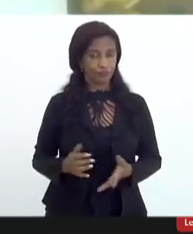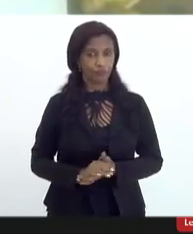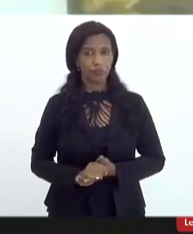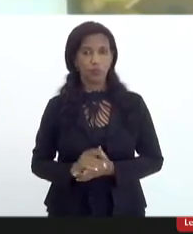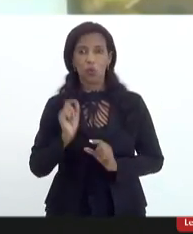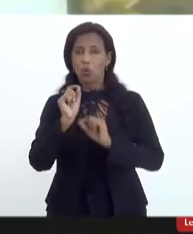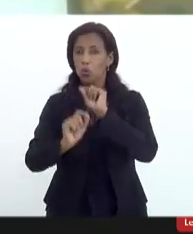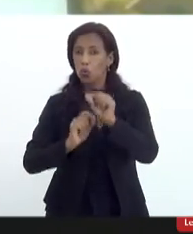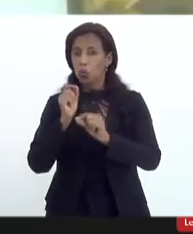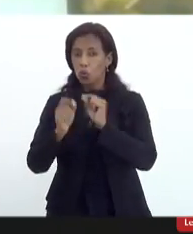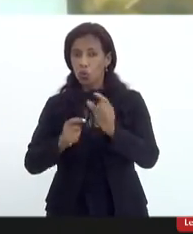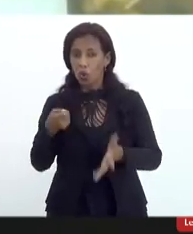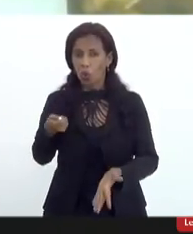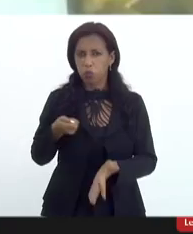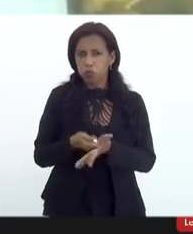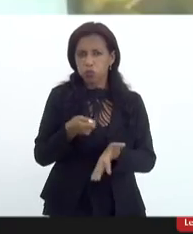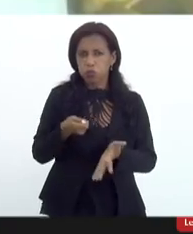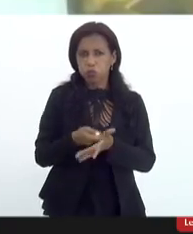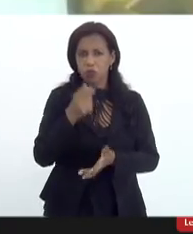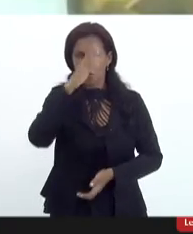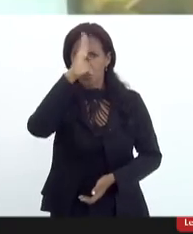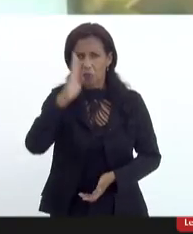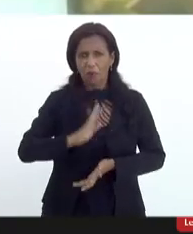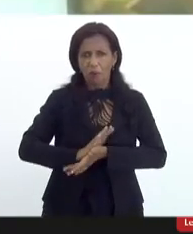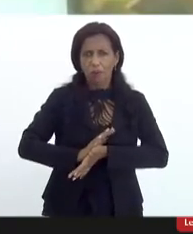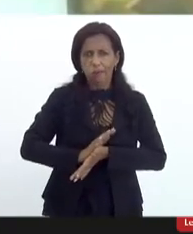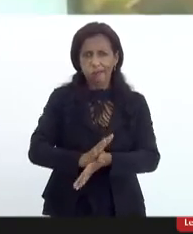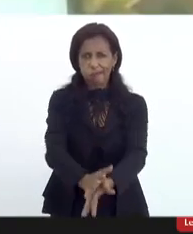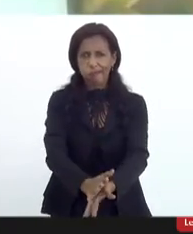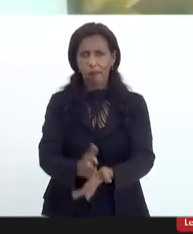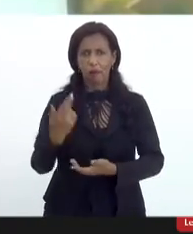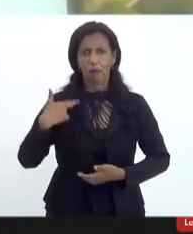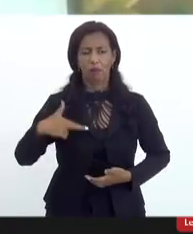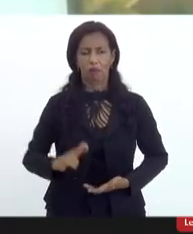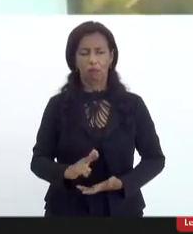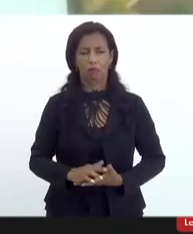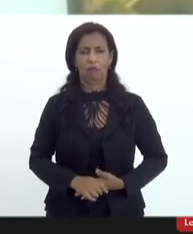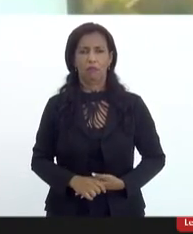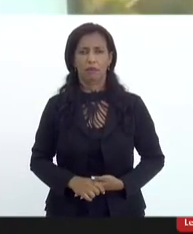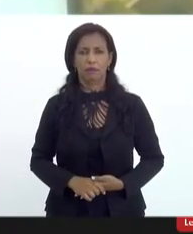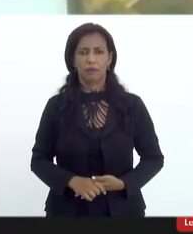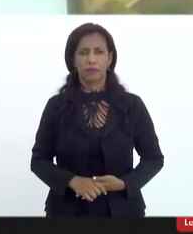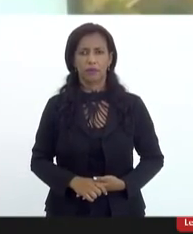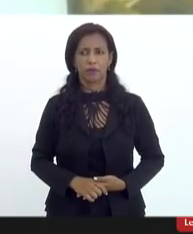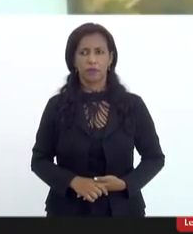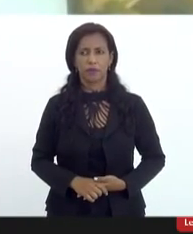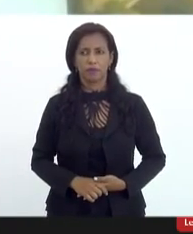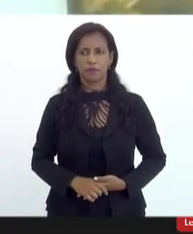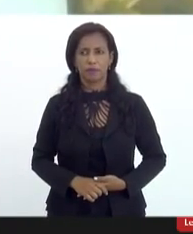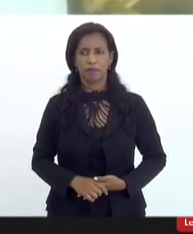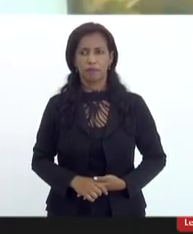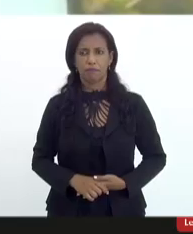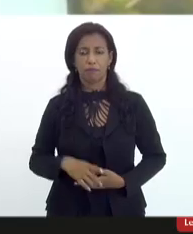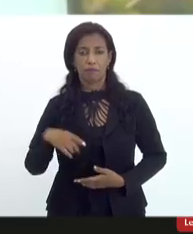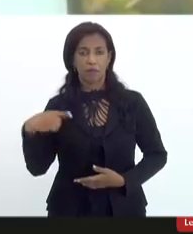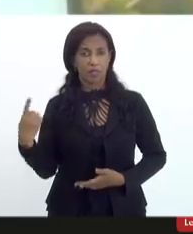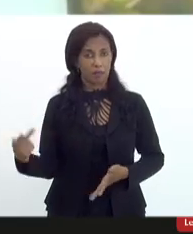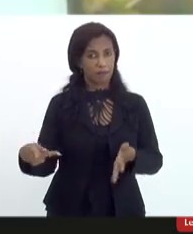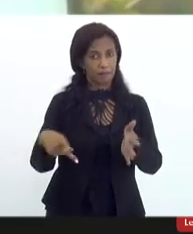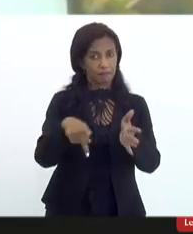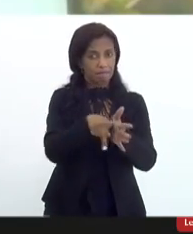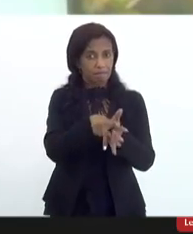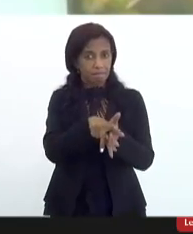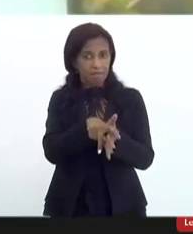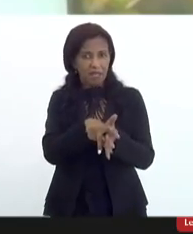que nós enfrentamos no Brasil é o racismo religioso, que faz parte